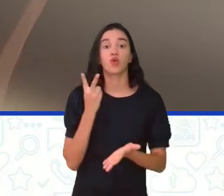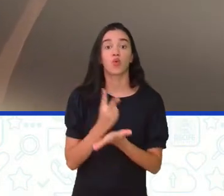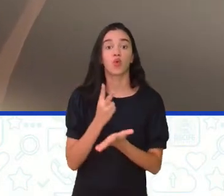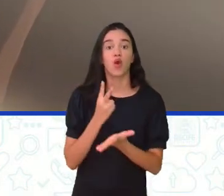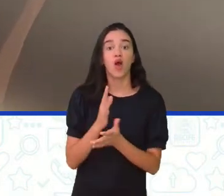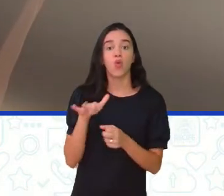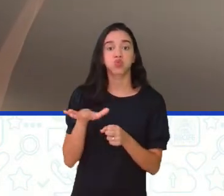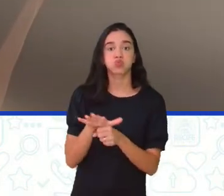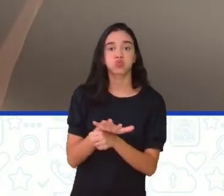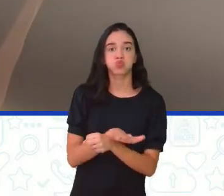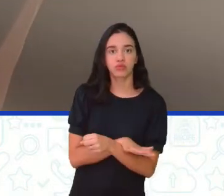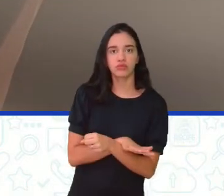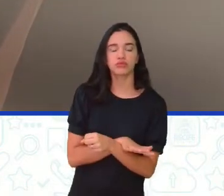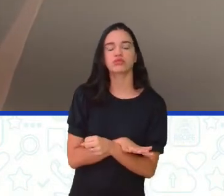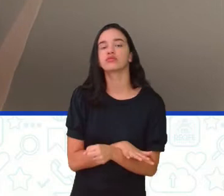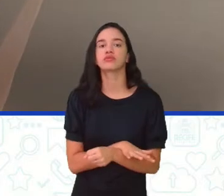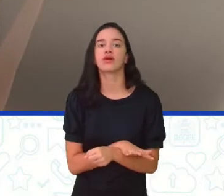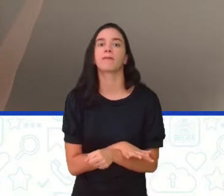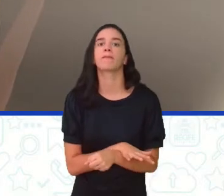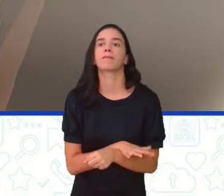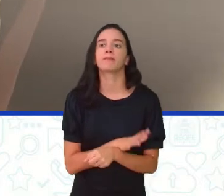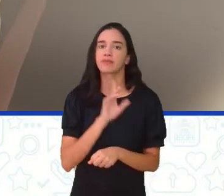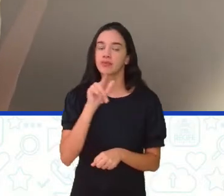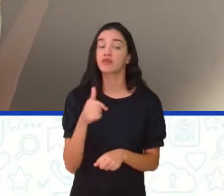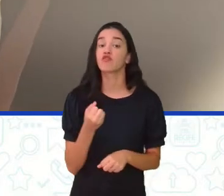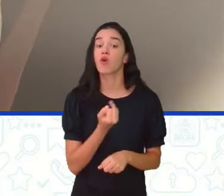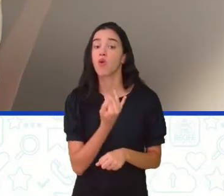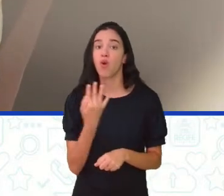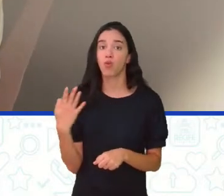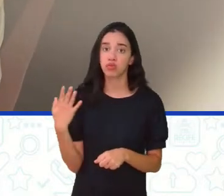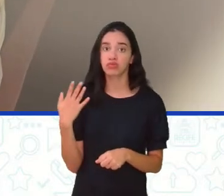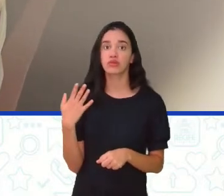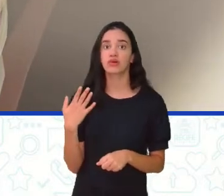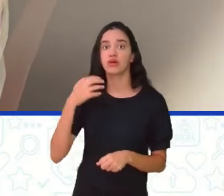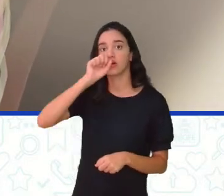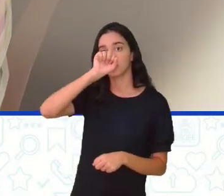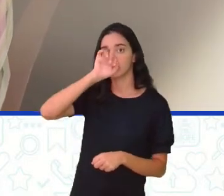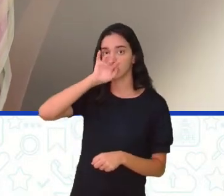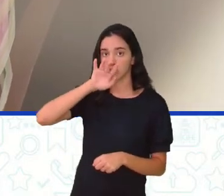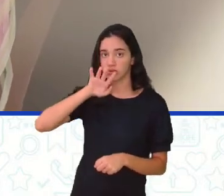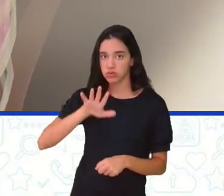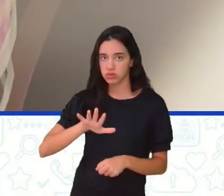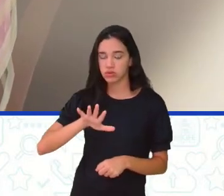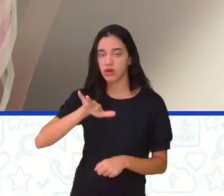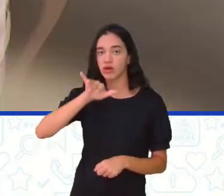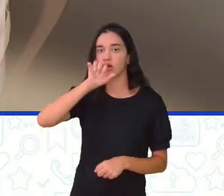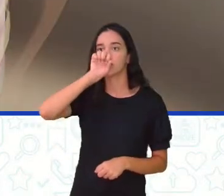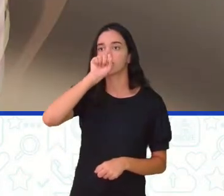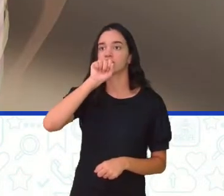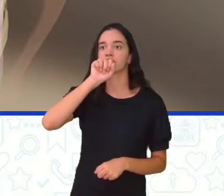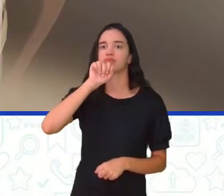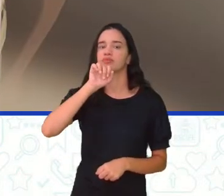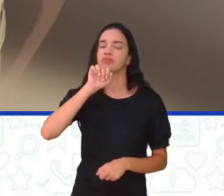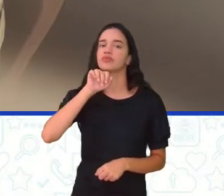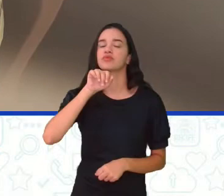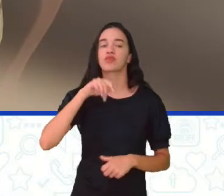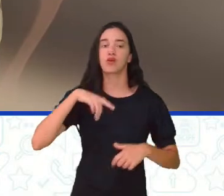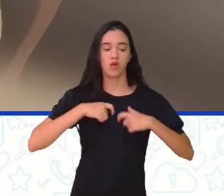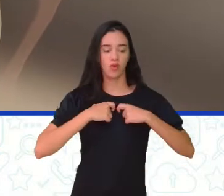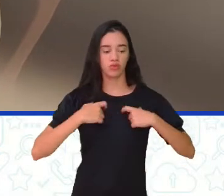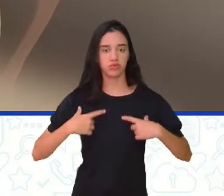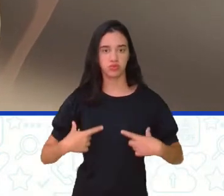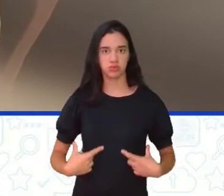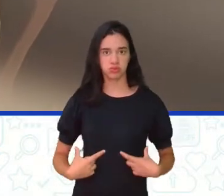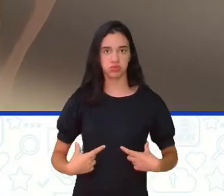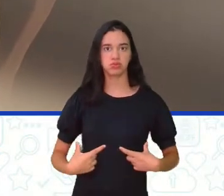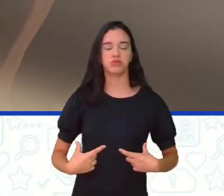vai sair todo o ar, ele vai sair uma grande quantidade, mas vai ficar um percentual suficiente para esse pulmão